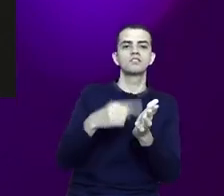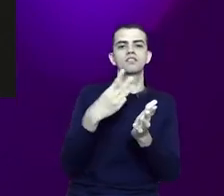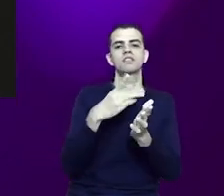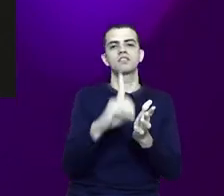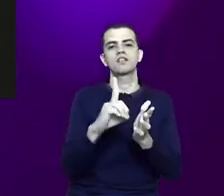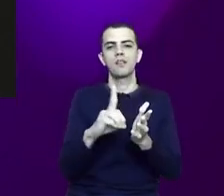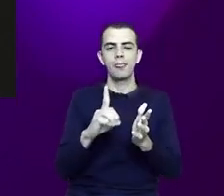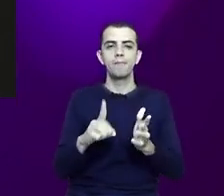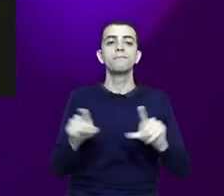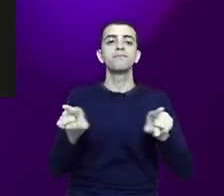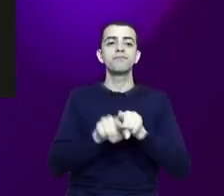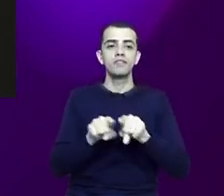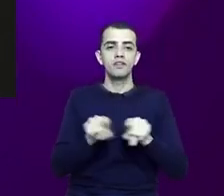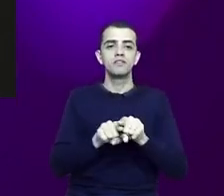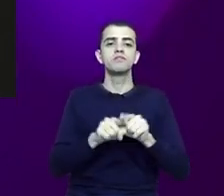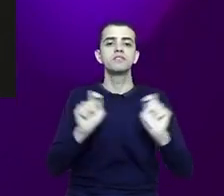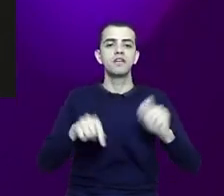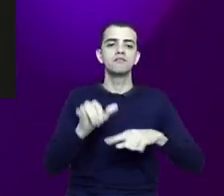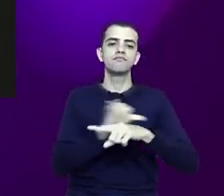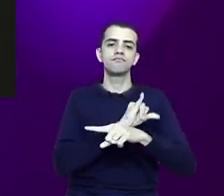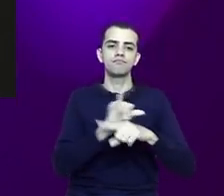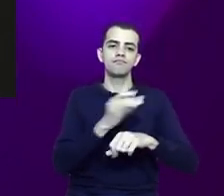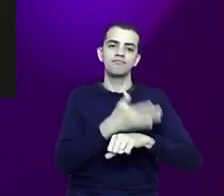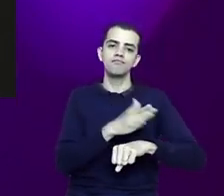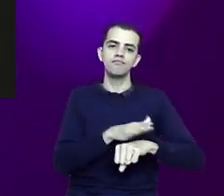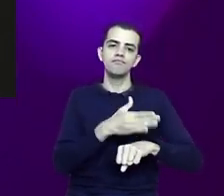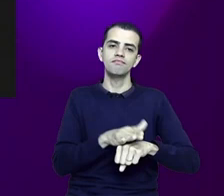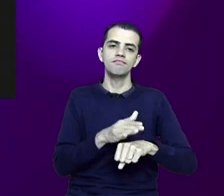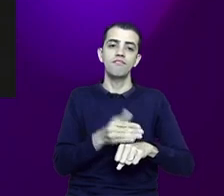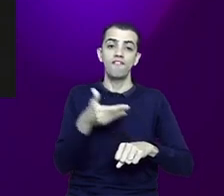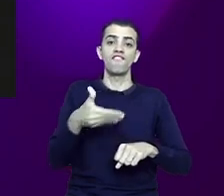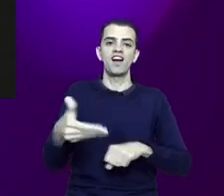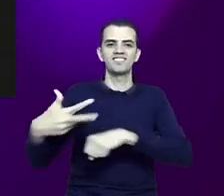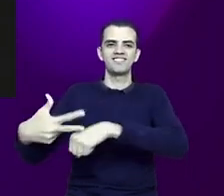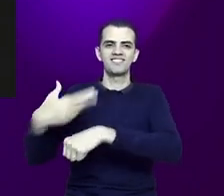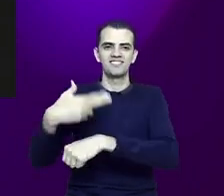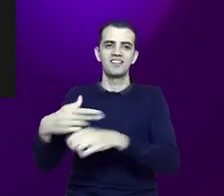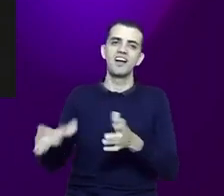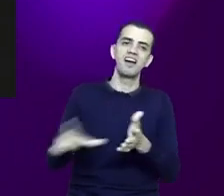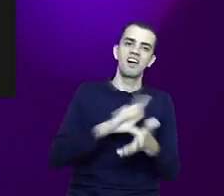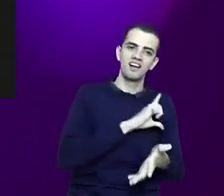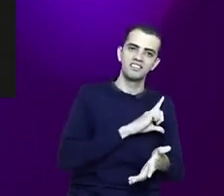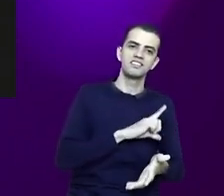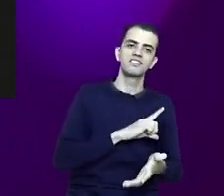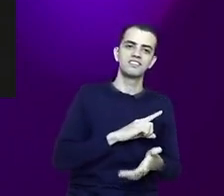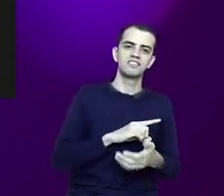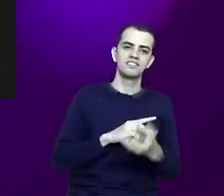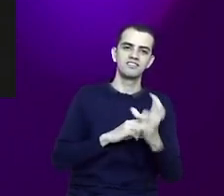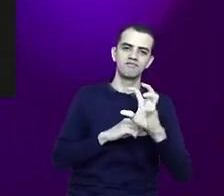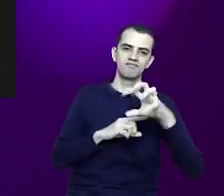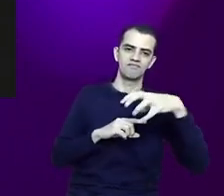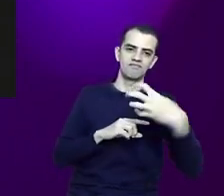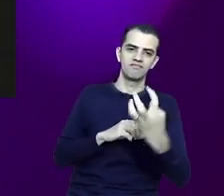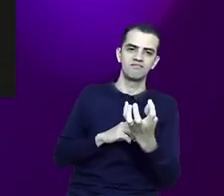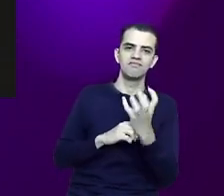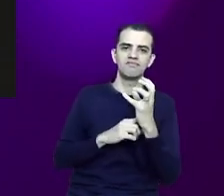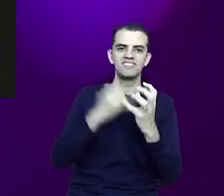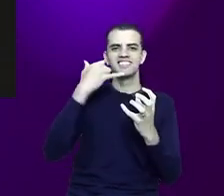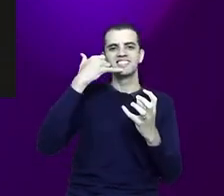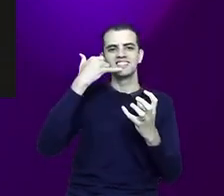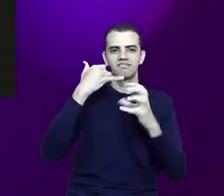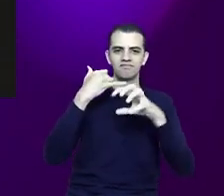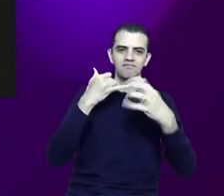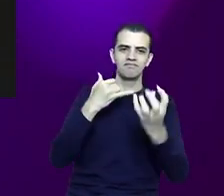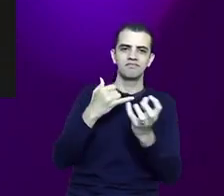isso para um planejamento cirúrgico, por exemplo, antes de uma cirurgia, o mesmo cubo com um smartphone, ou